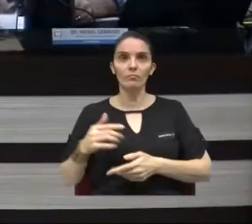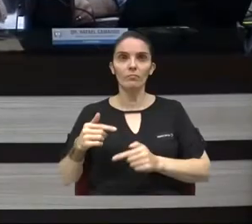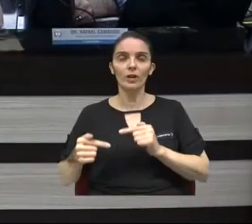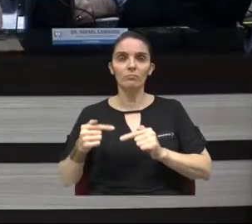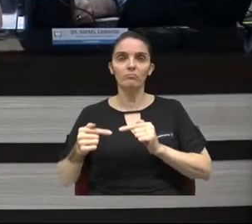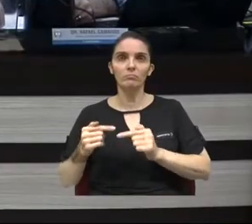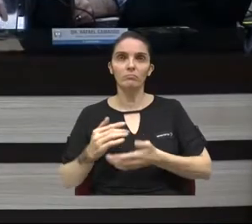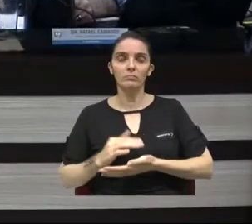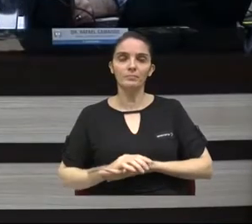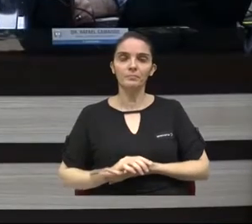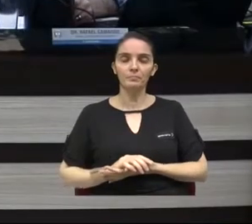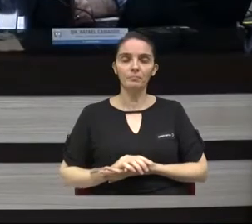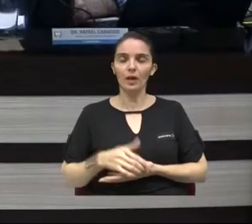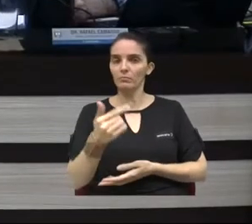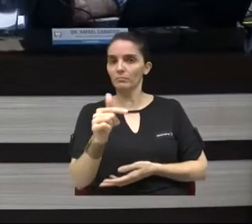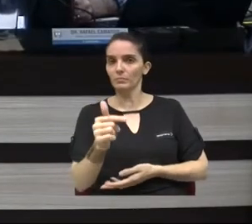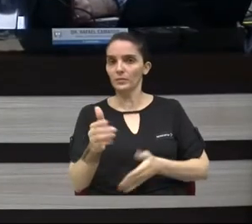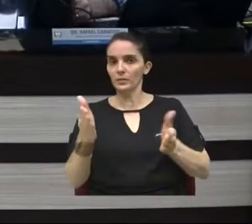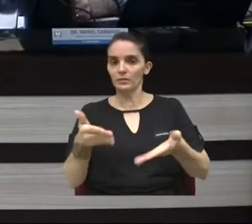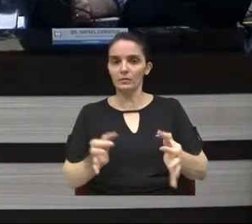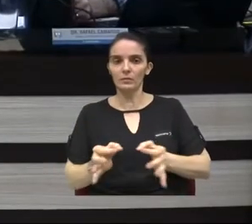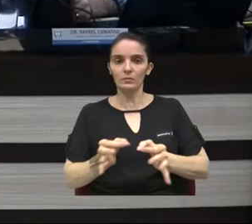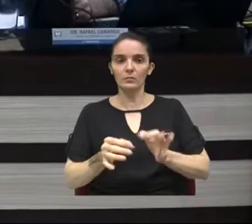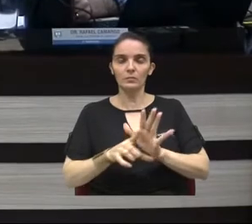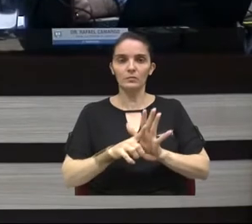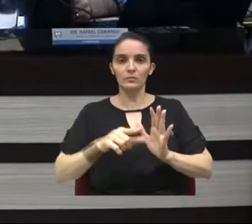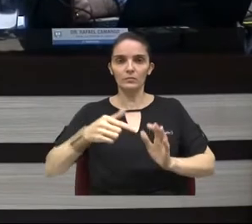discussão. Não havendo o projeto de lei